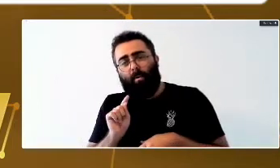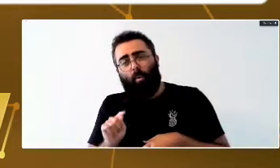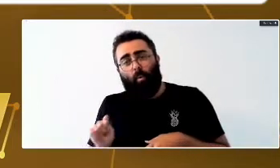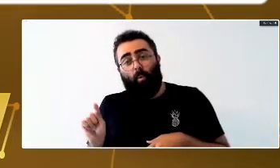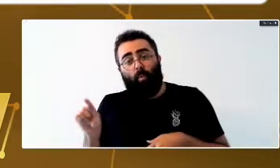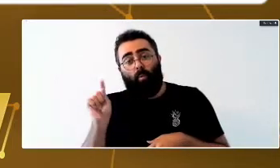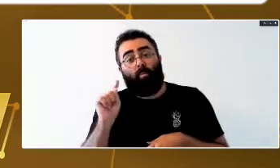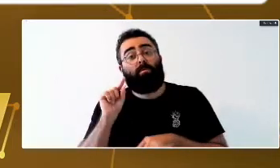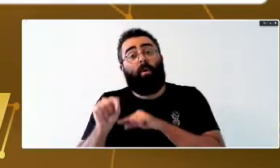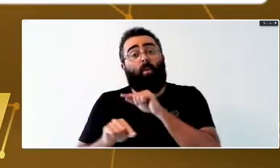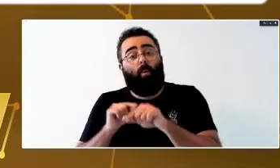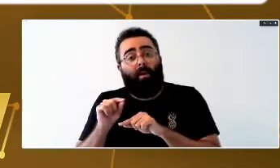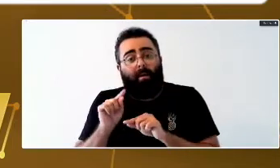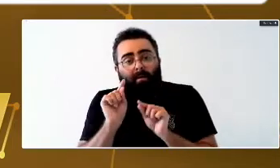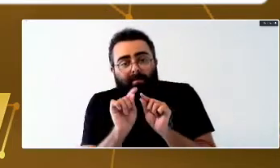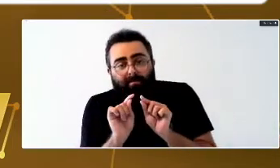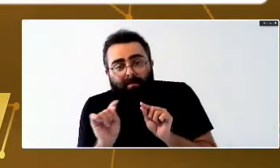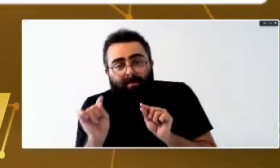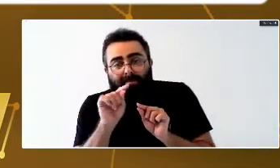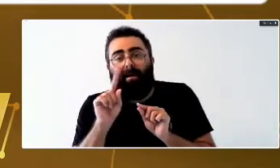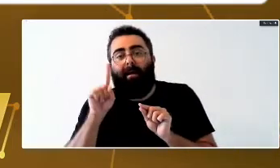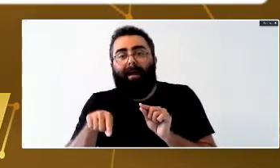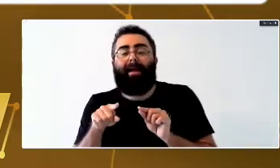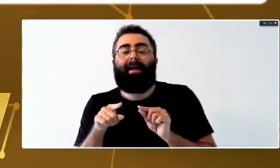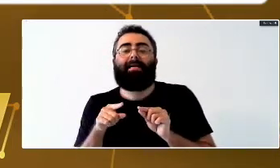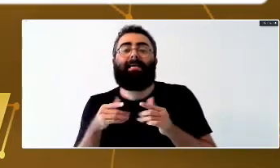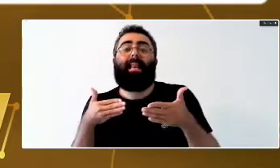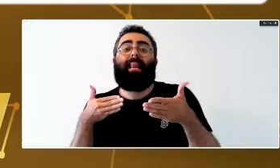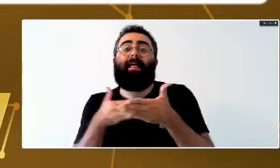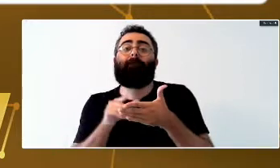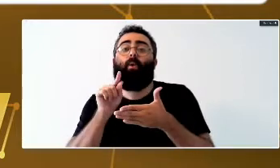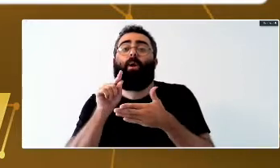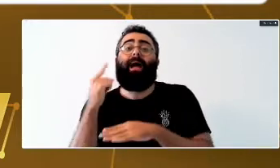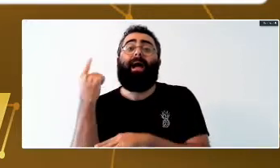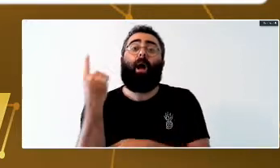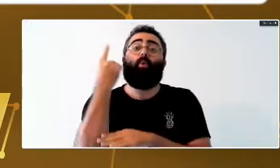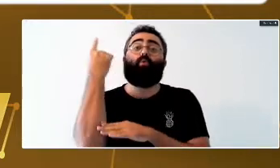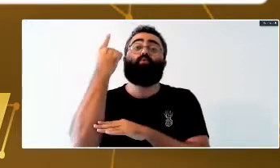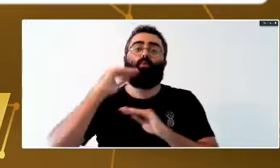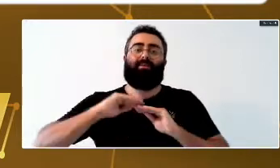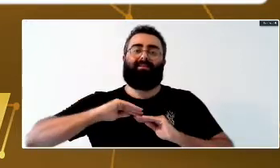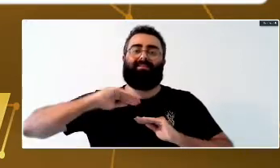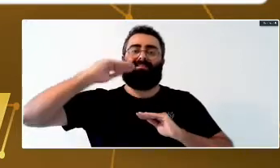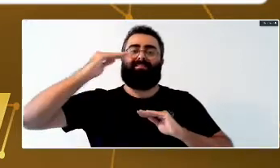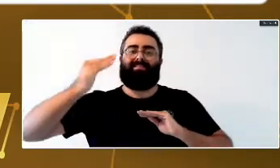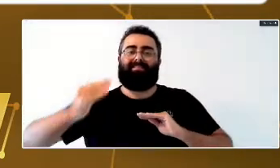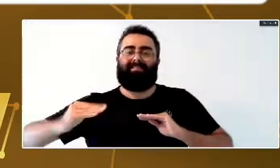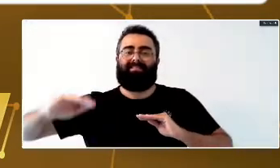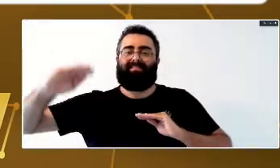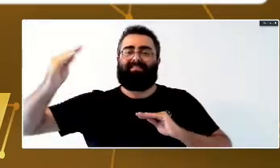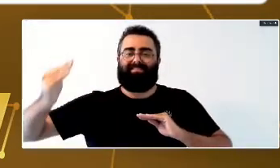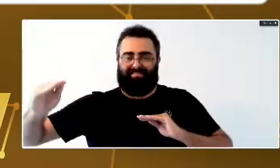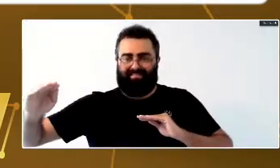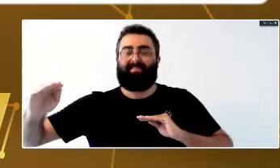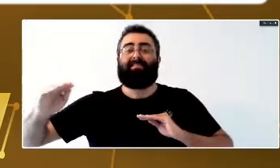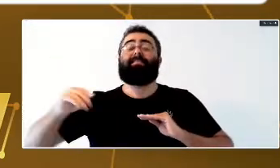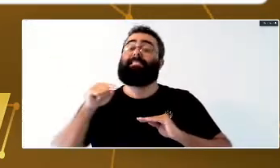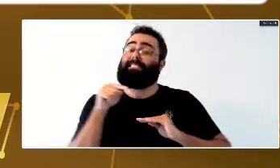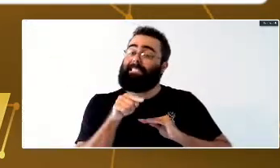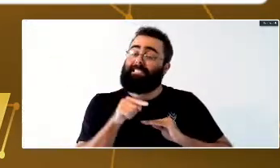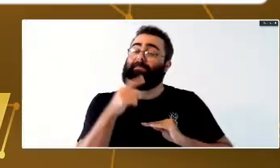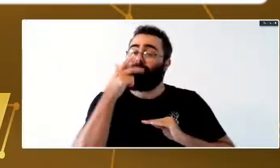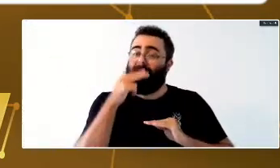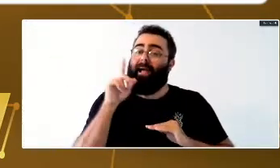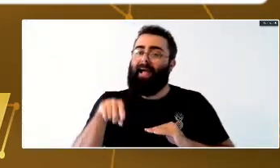uma condição de altura da vegetação, e eles devem estar indicando uma restrição